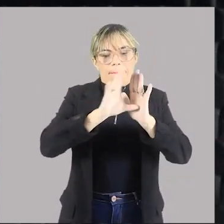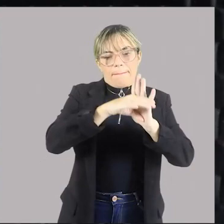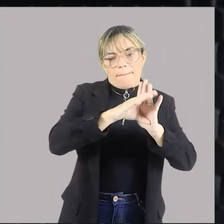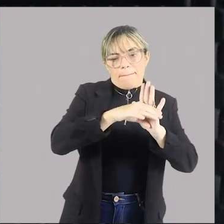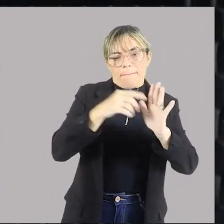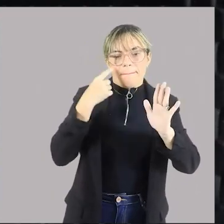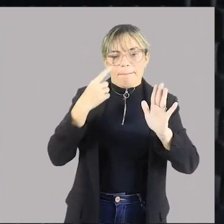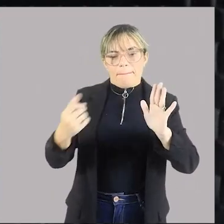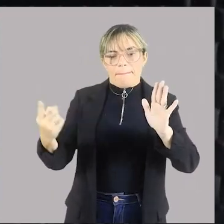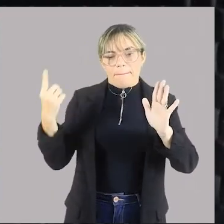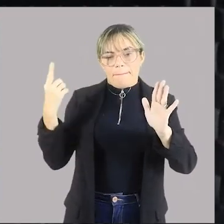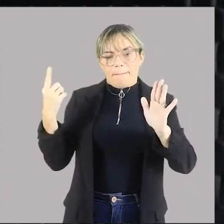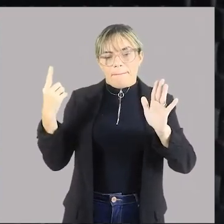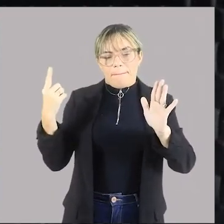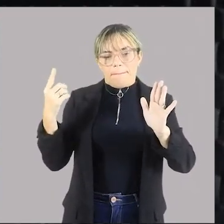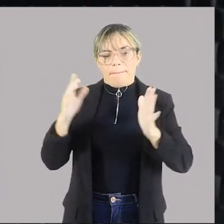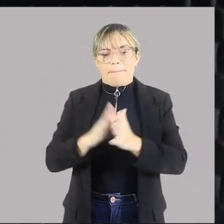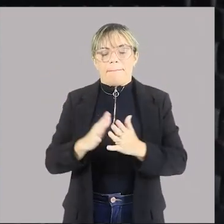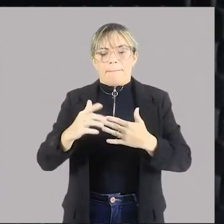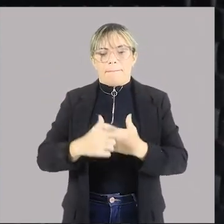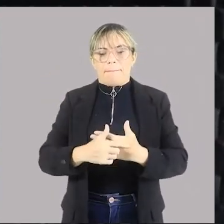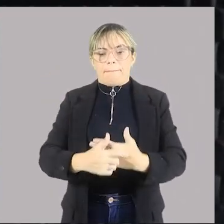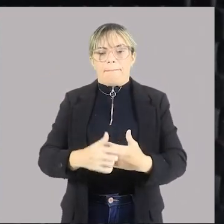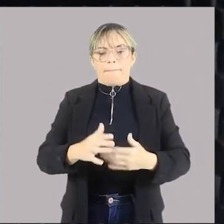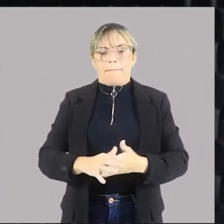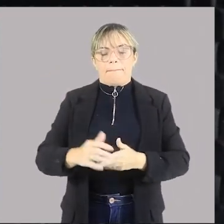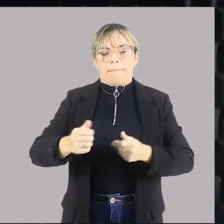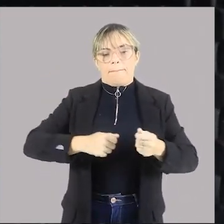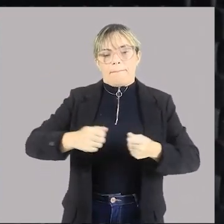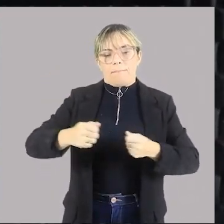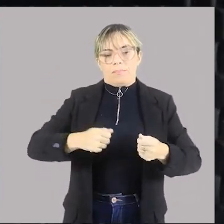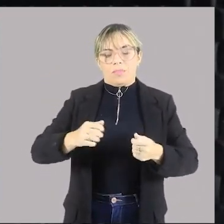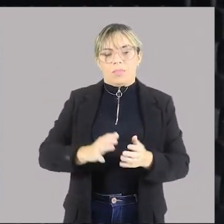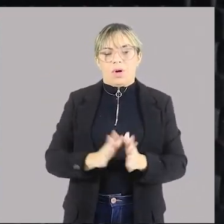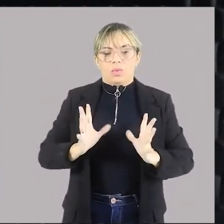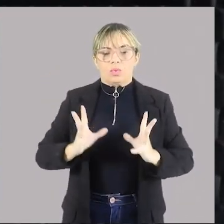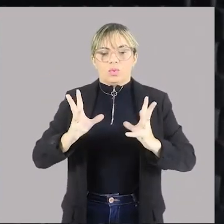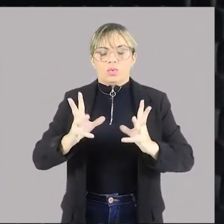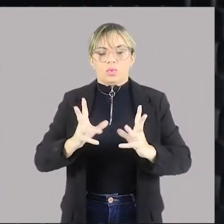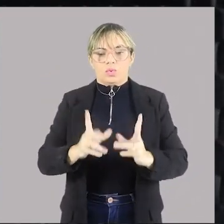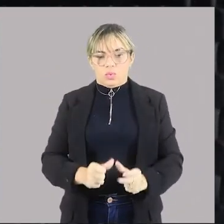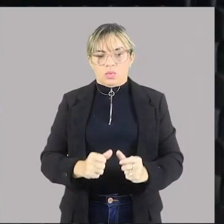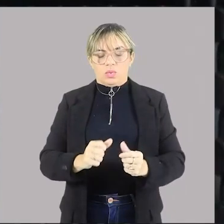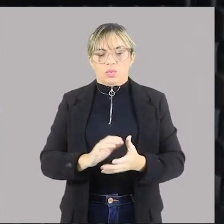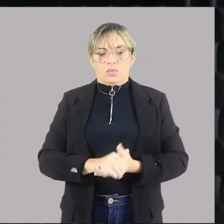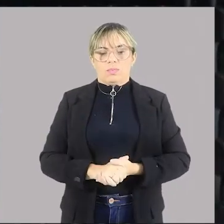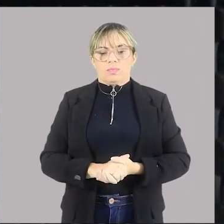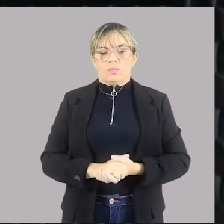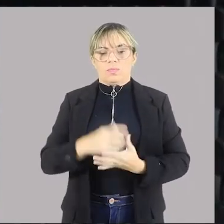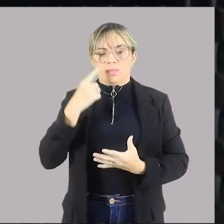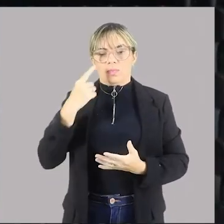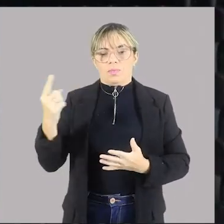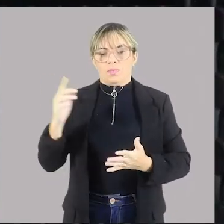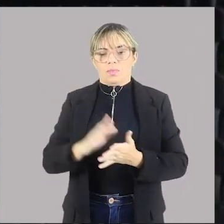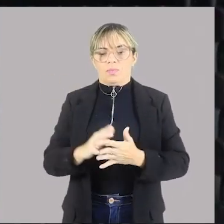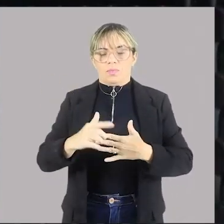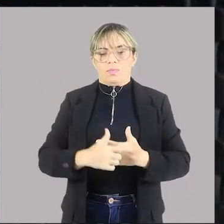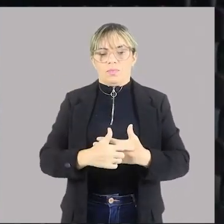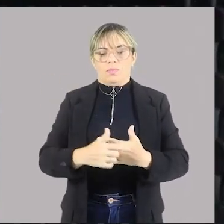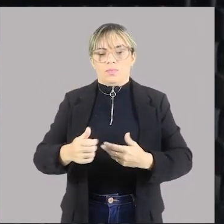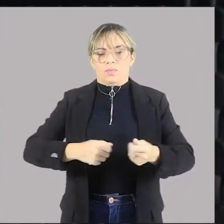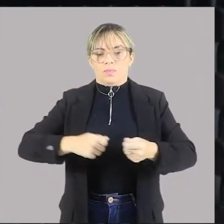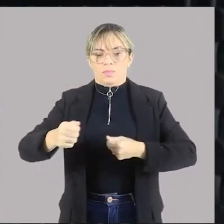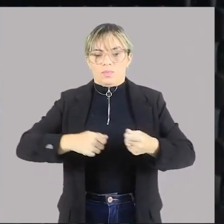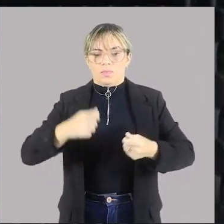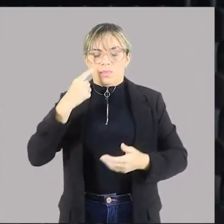de função administrativa de maneira completa, perfeito? A função